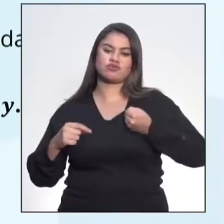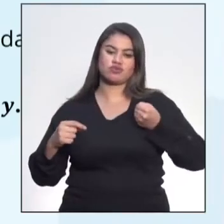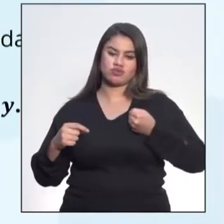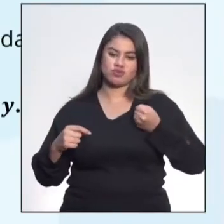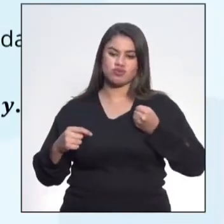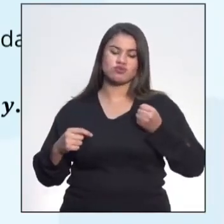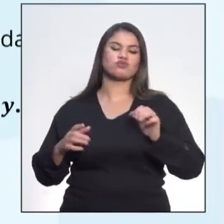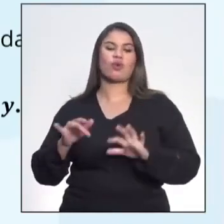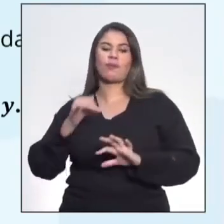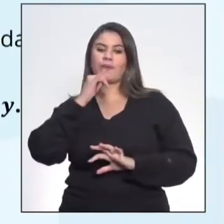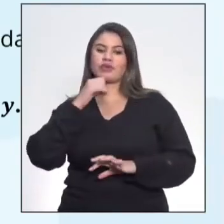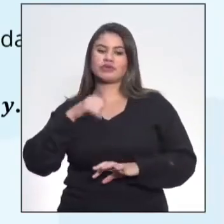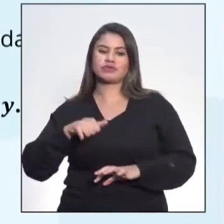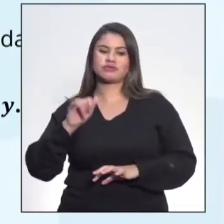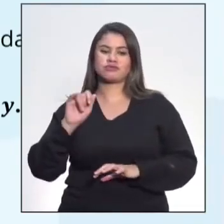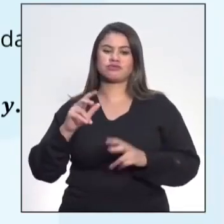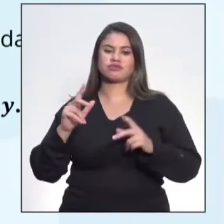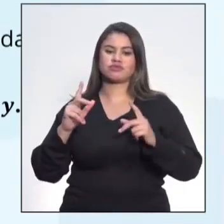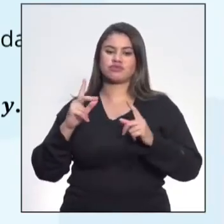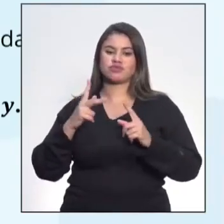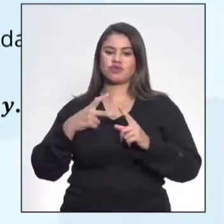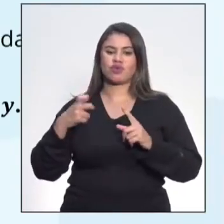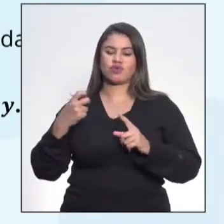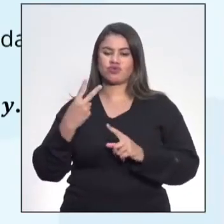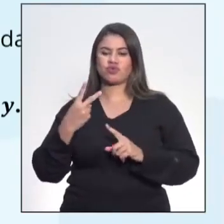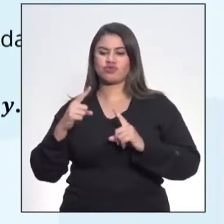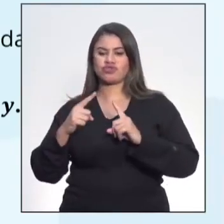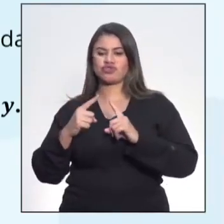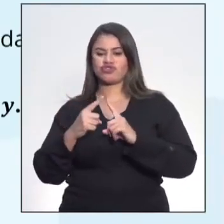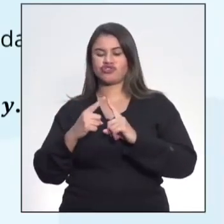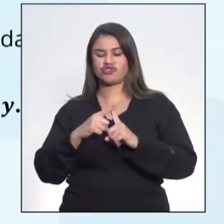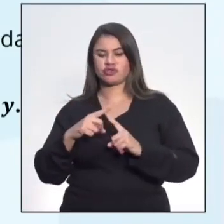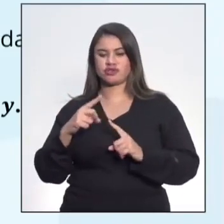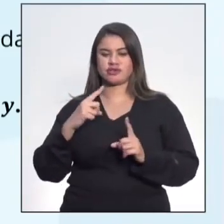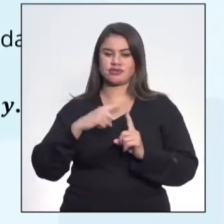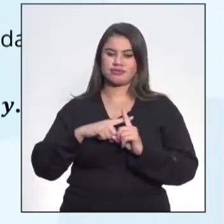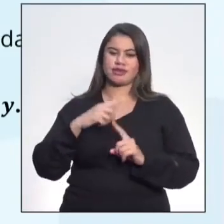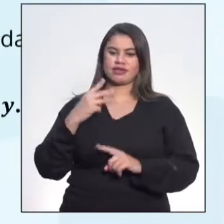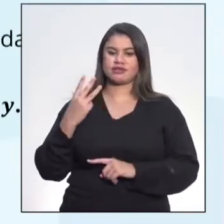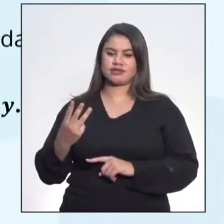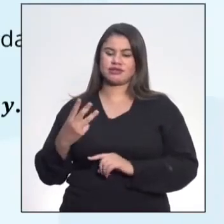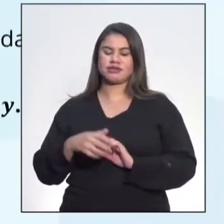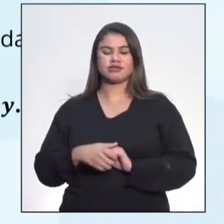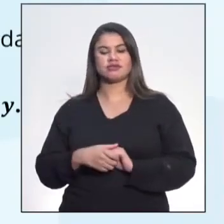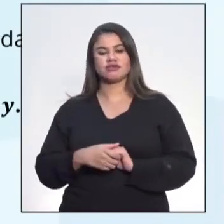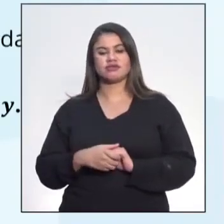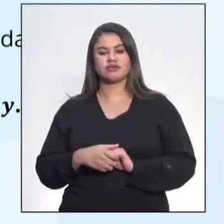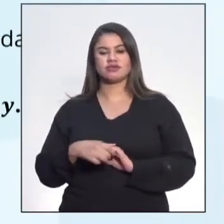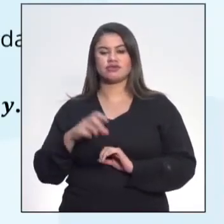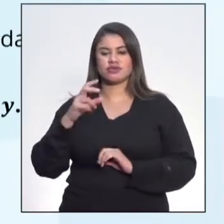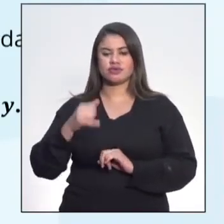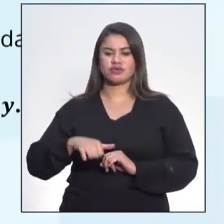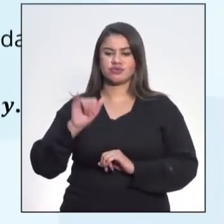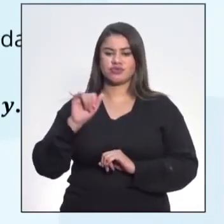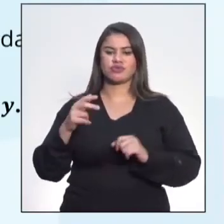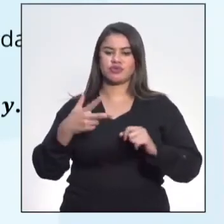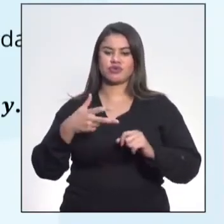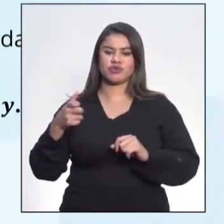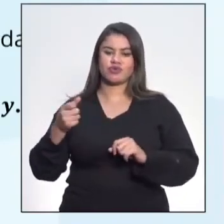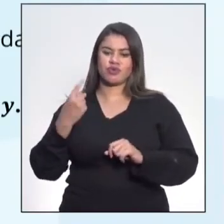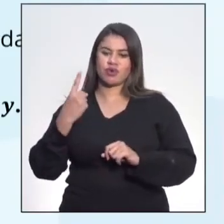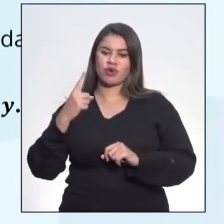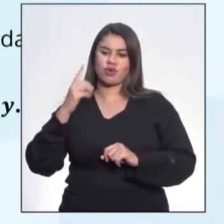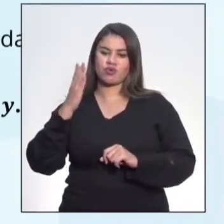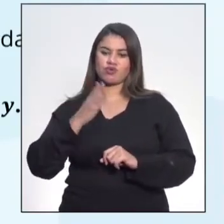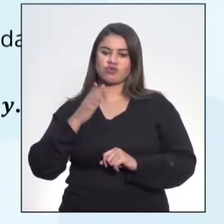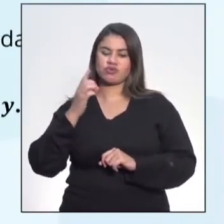tipo y igual a 2x mais 3, y igual a menos 3x mais 5, y igual a 1/5